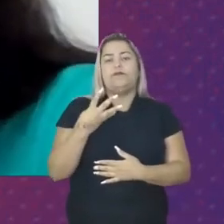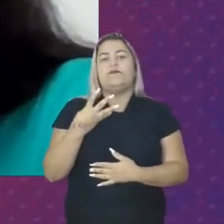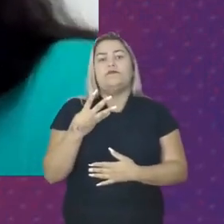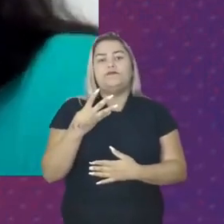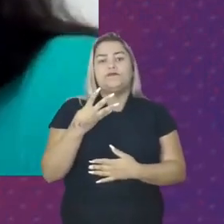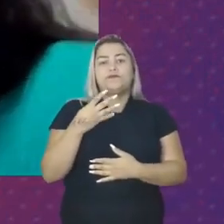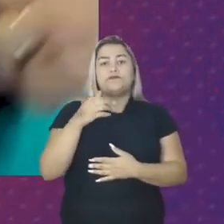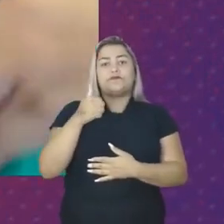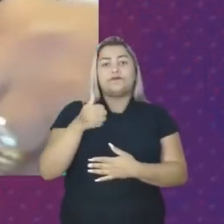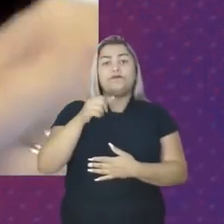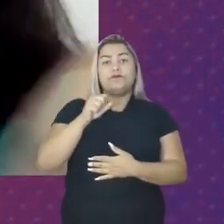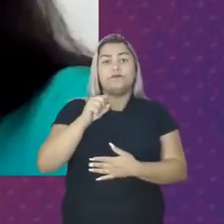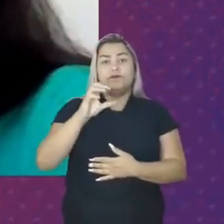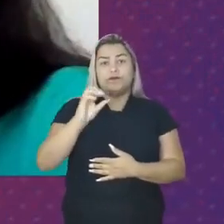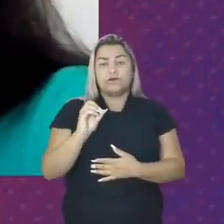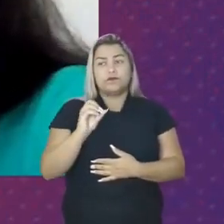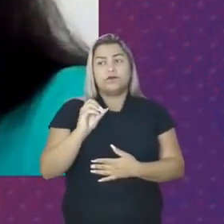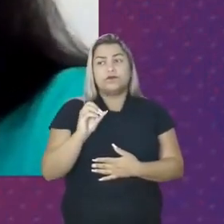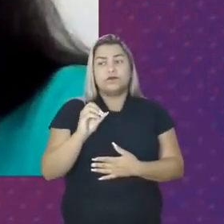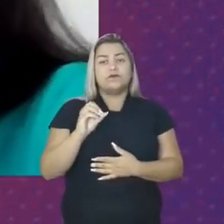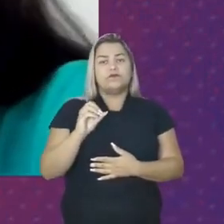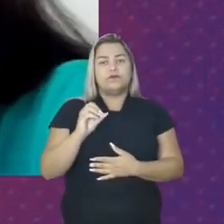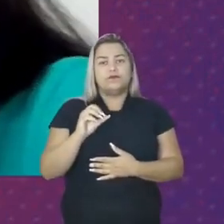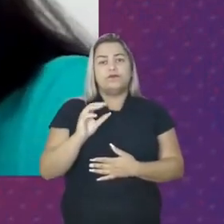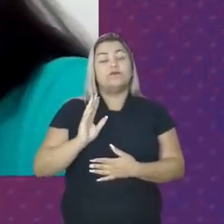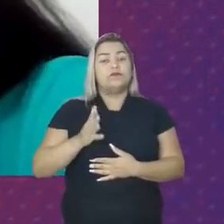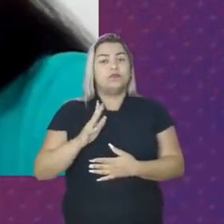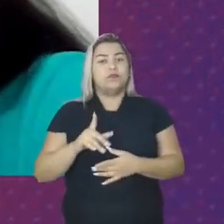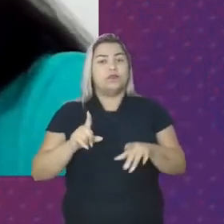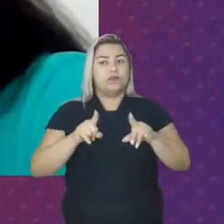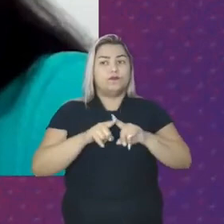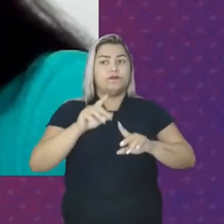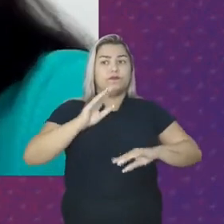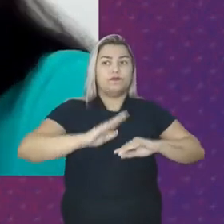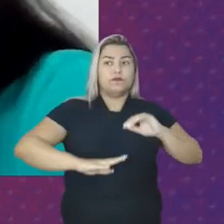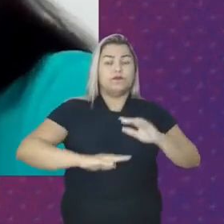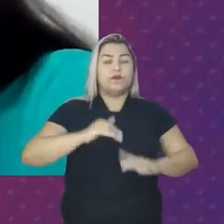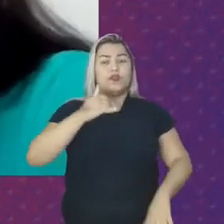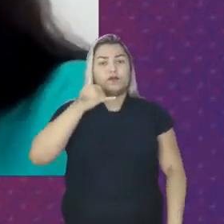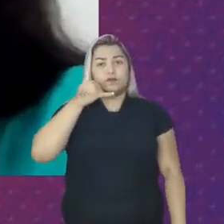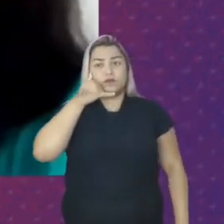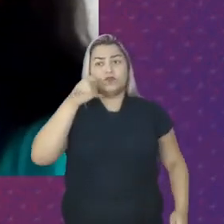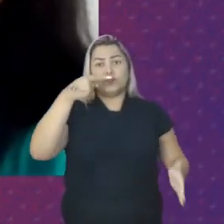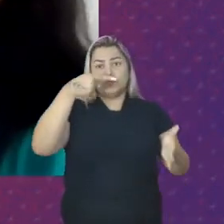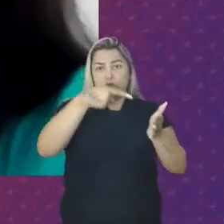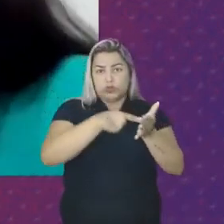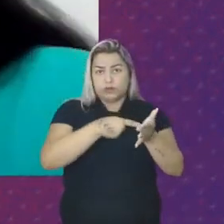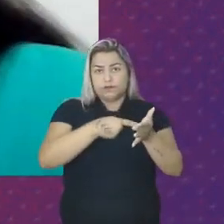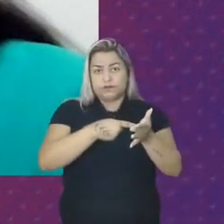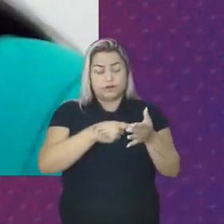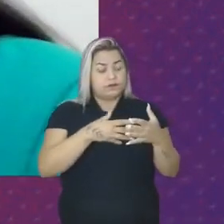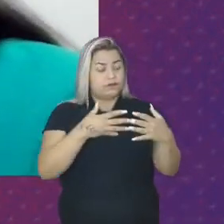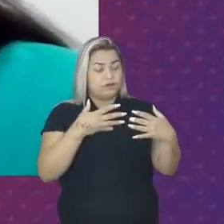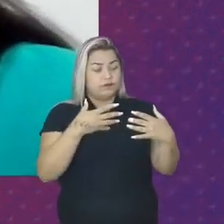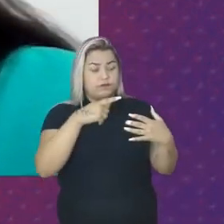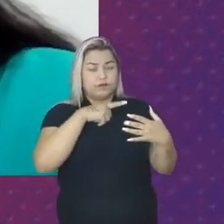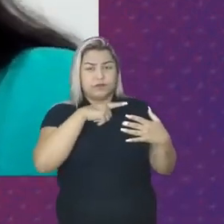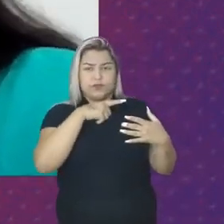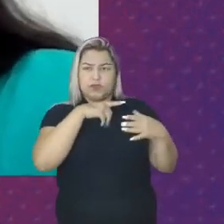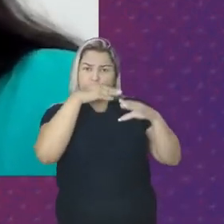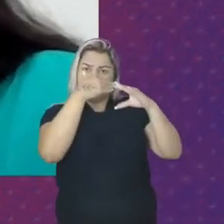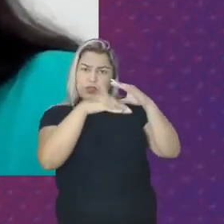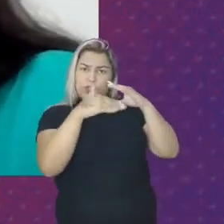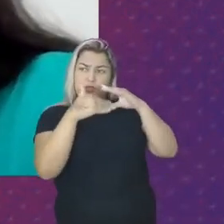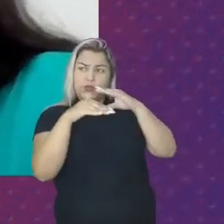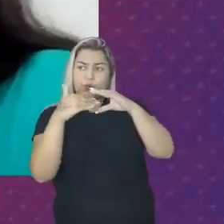Ligue 180 ele incorpora oficialmente a função de Disque Denúncia, passando a receber e